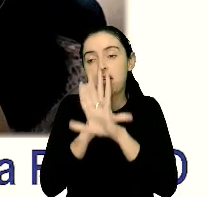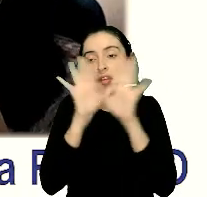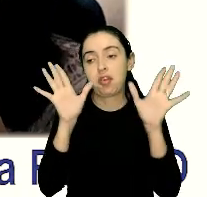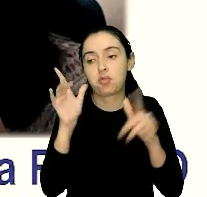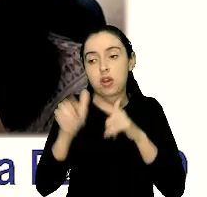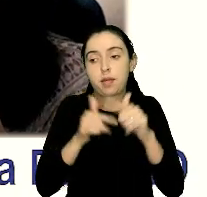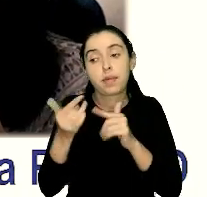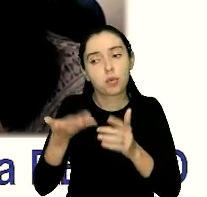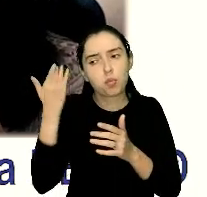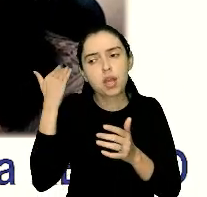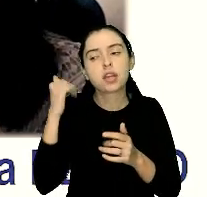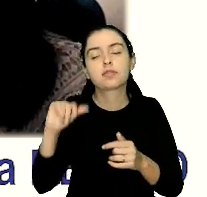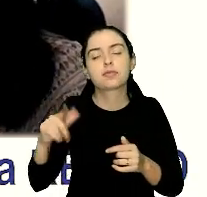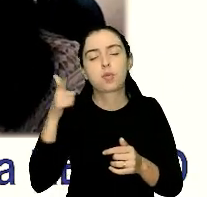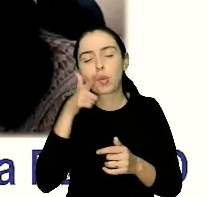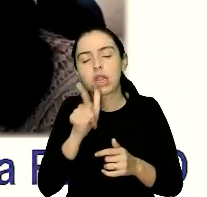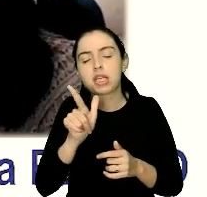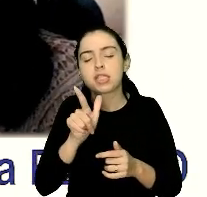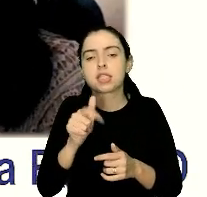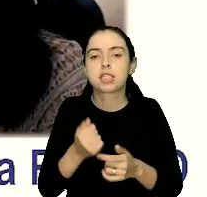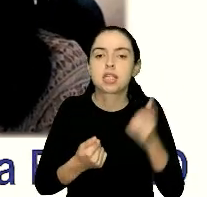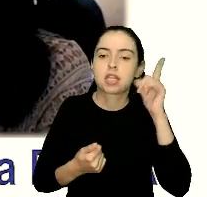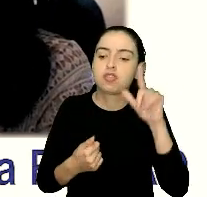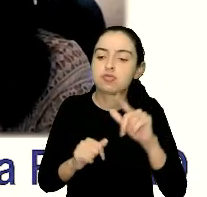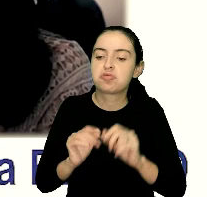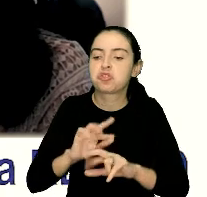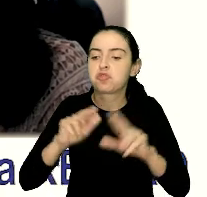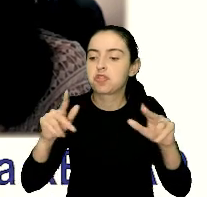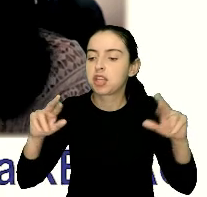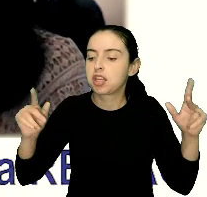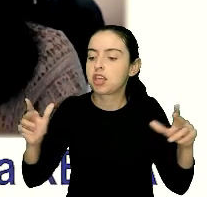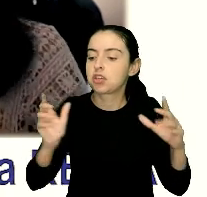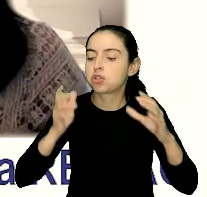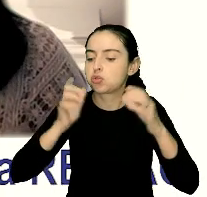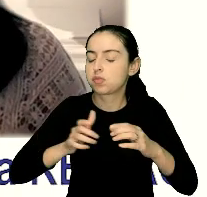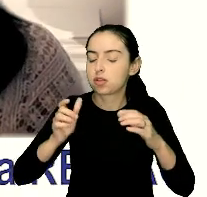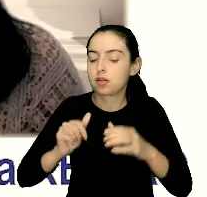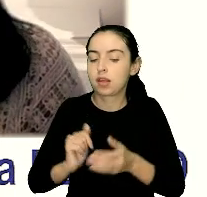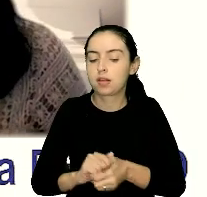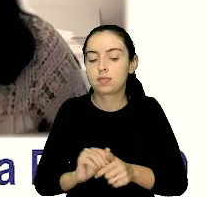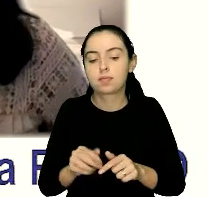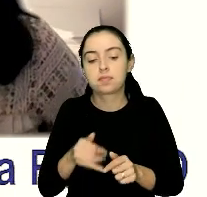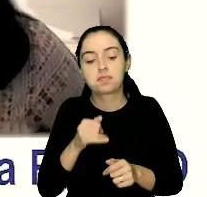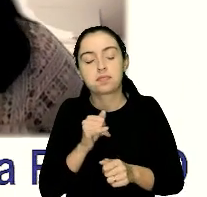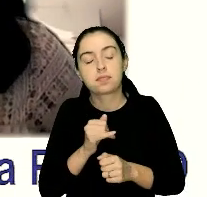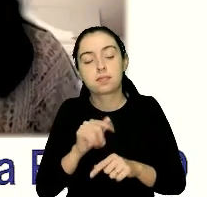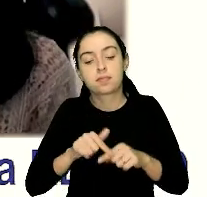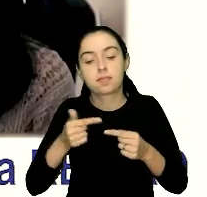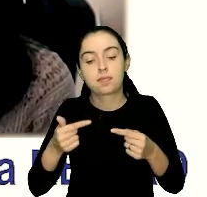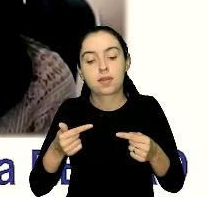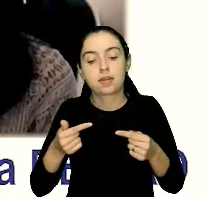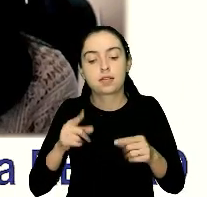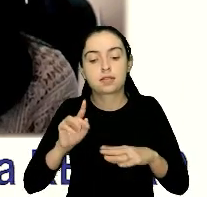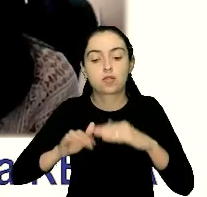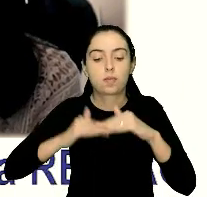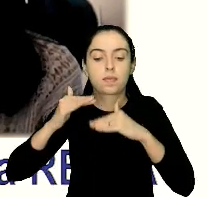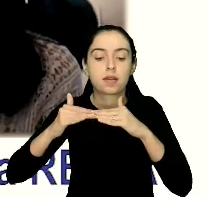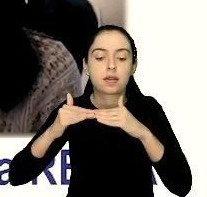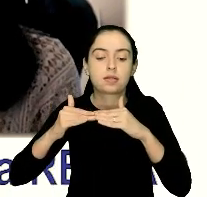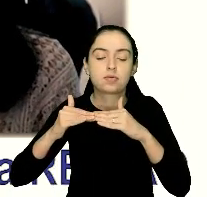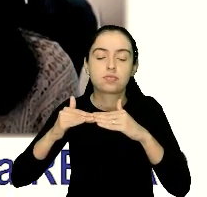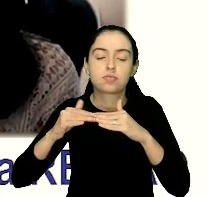em distintos momentos, etc., mas é um passo que eu reputo como dos mais